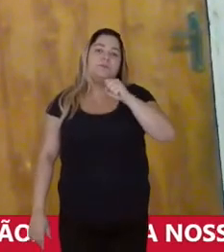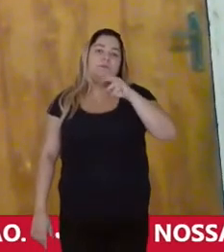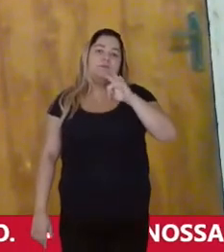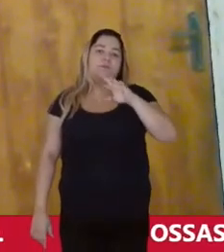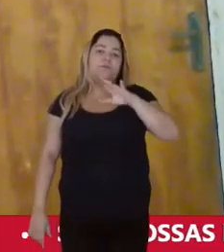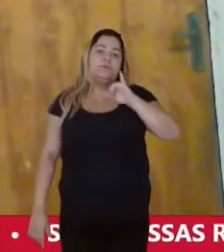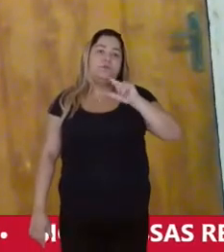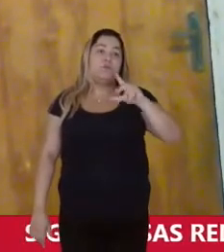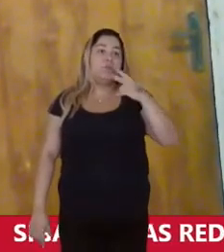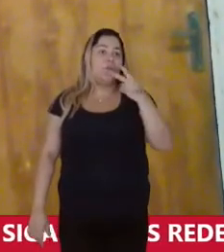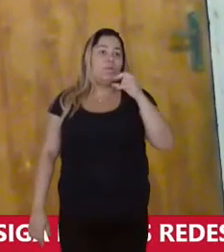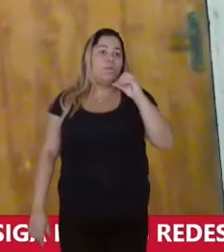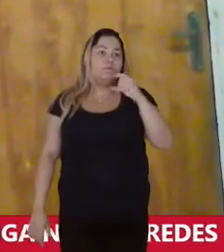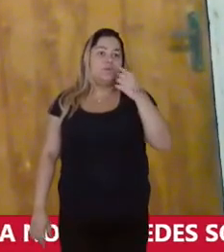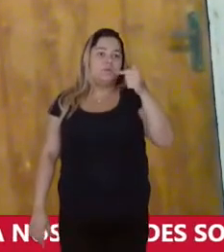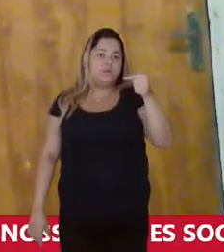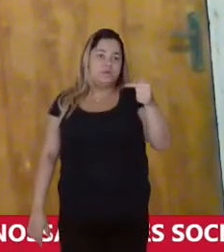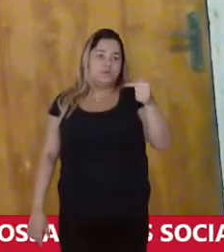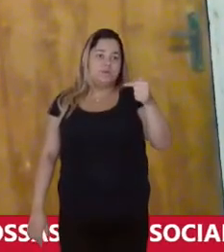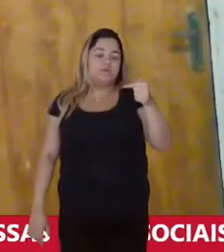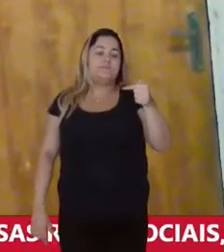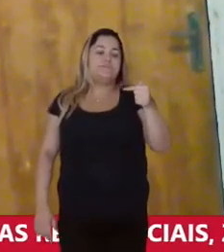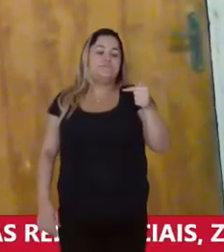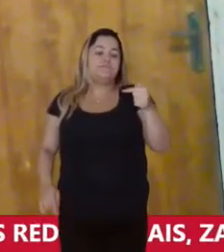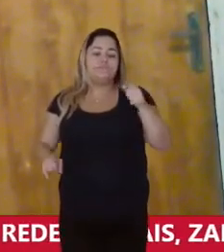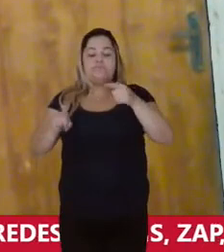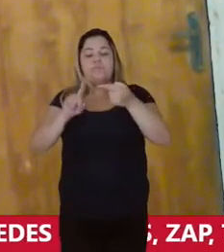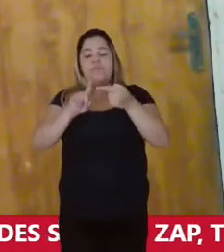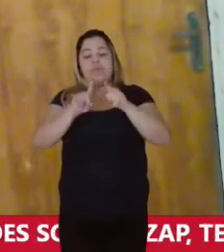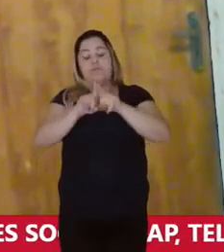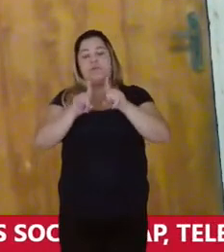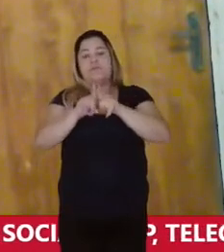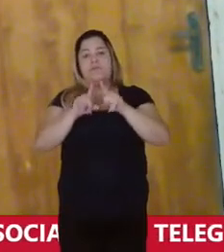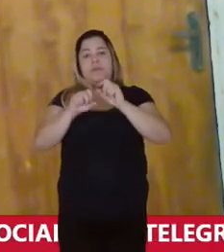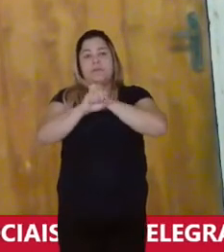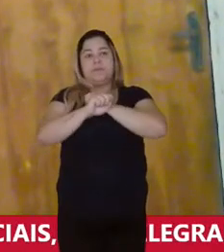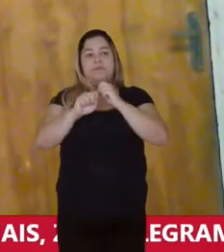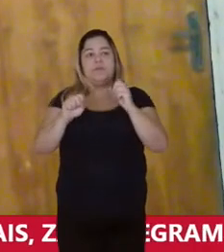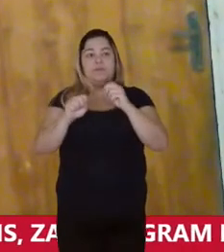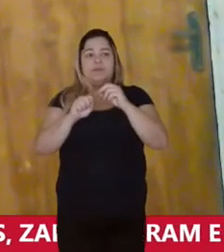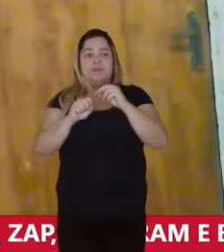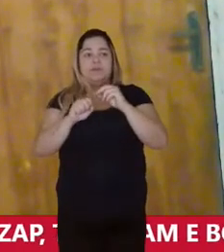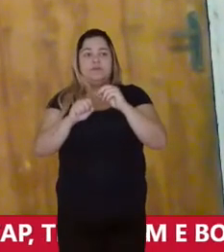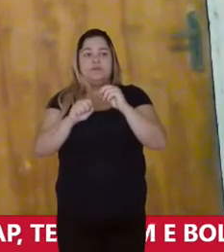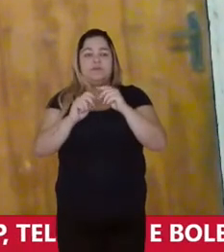2017 tivemos aí a possibilidade de nos